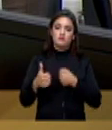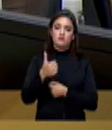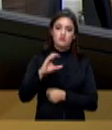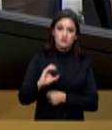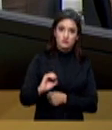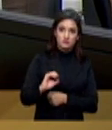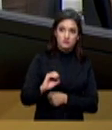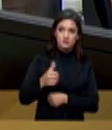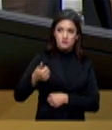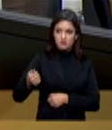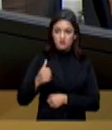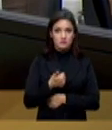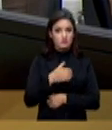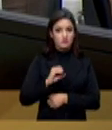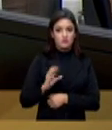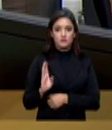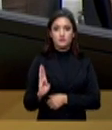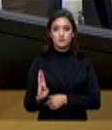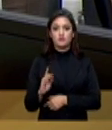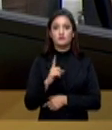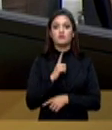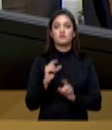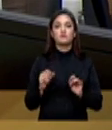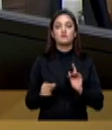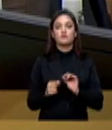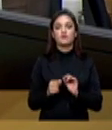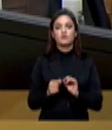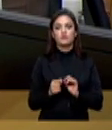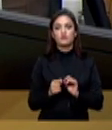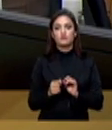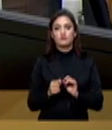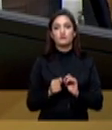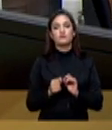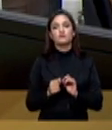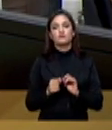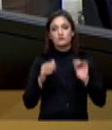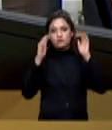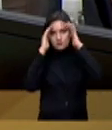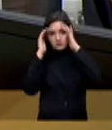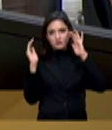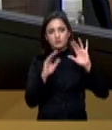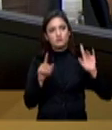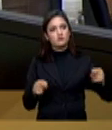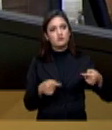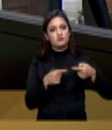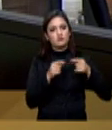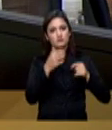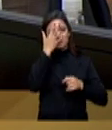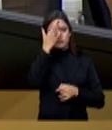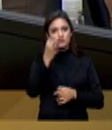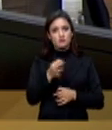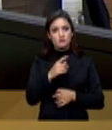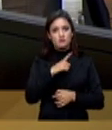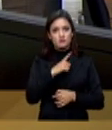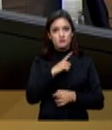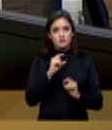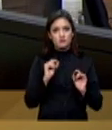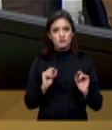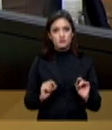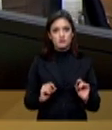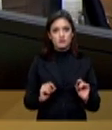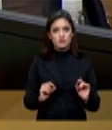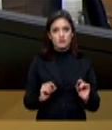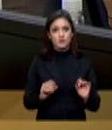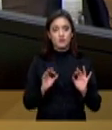e 10 B sejam interpretados segundo a compreensão de que são válidas